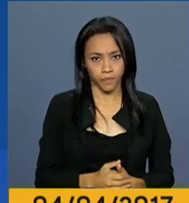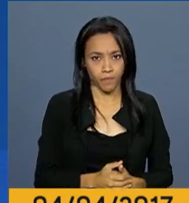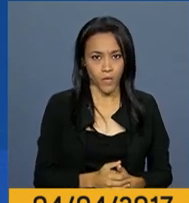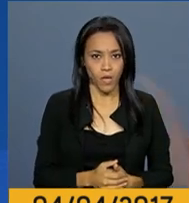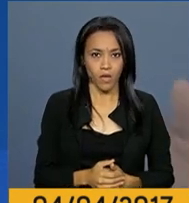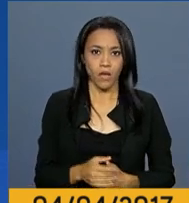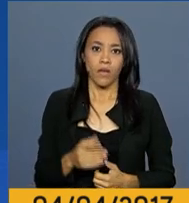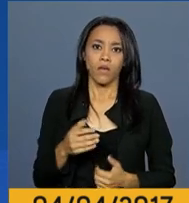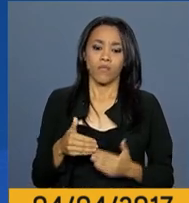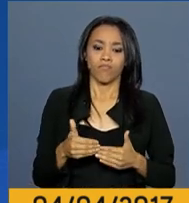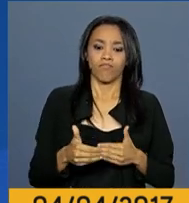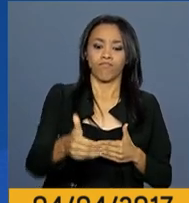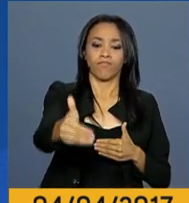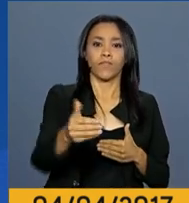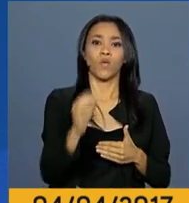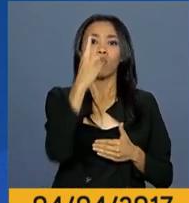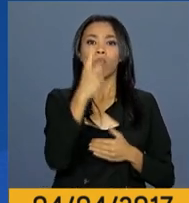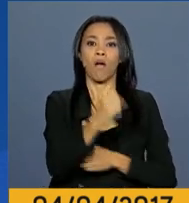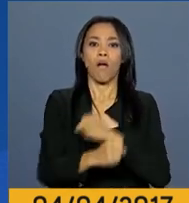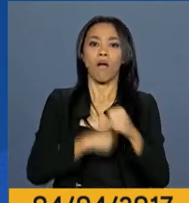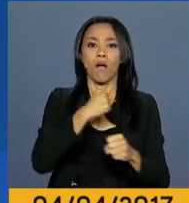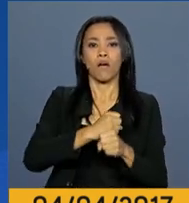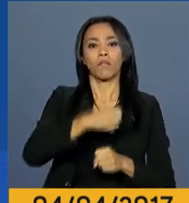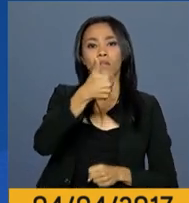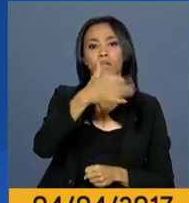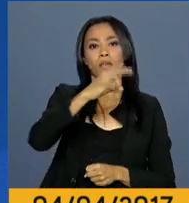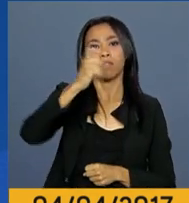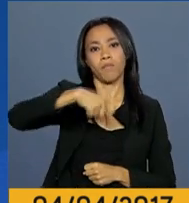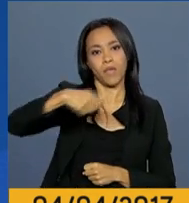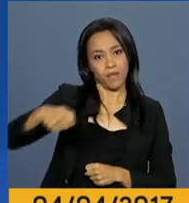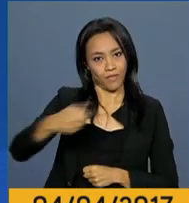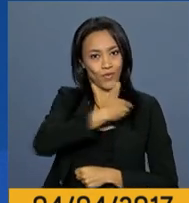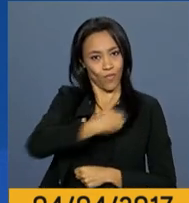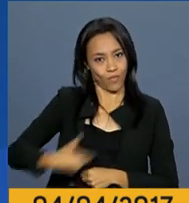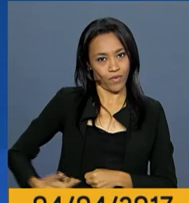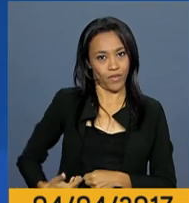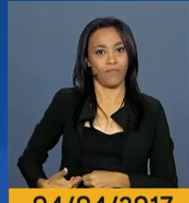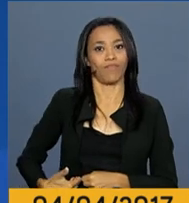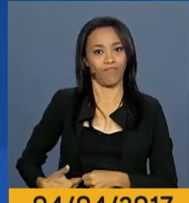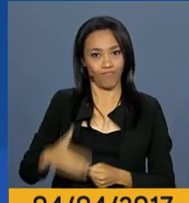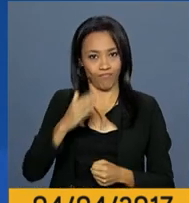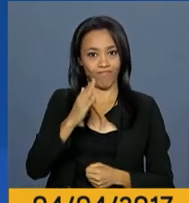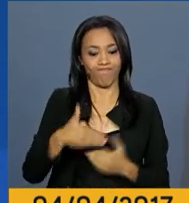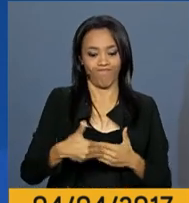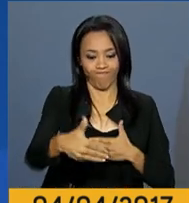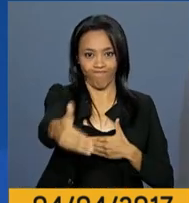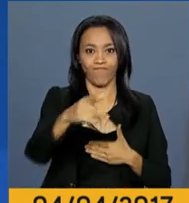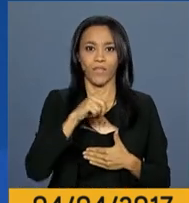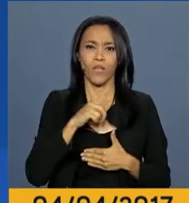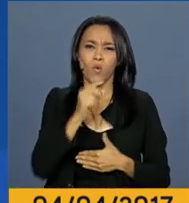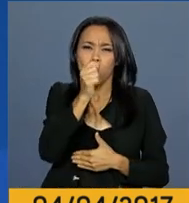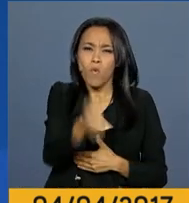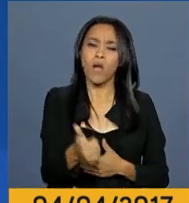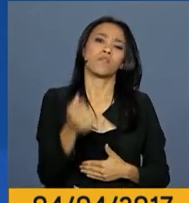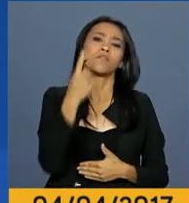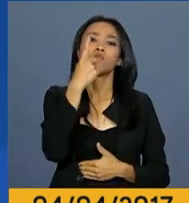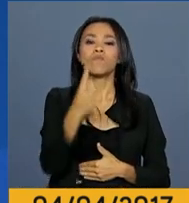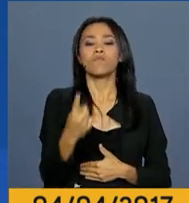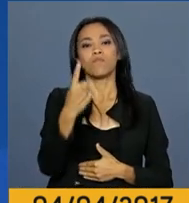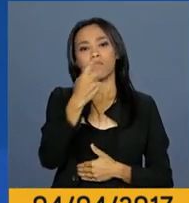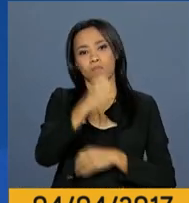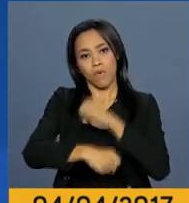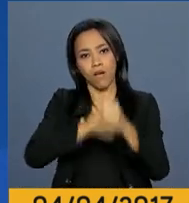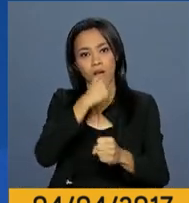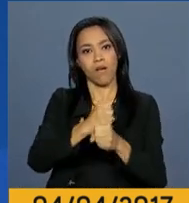mais um ano e 10 meses de governo. Já estamos completando, por incrível que pareça, quase um ano de governo e